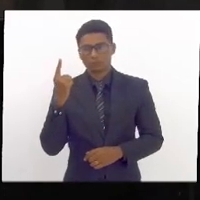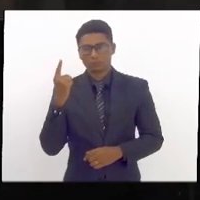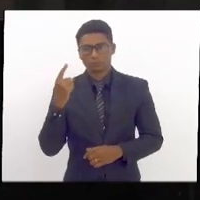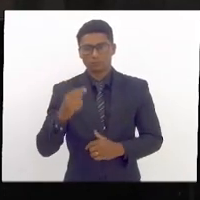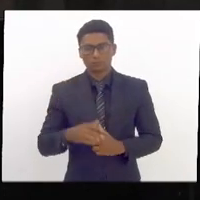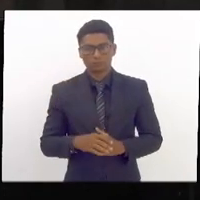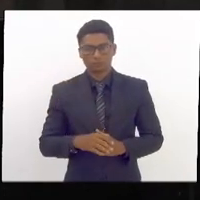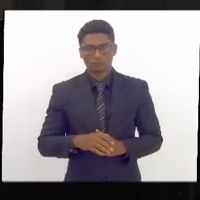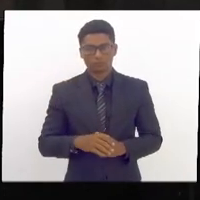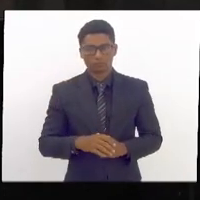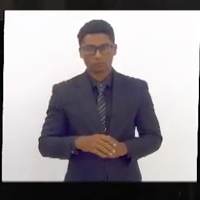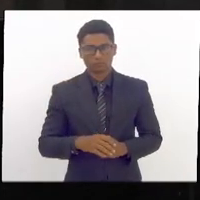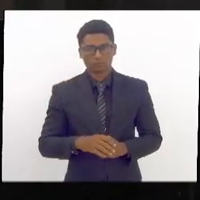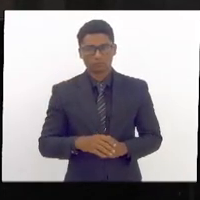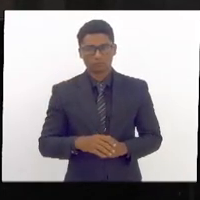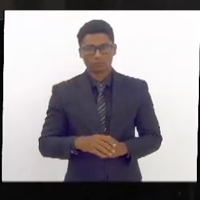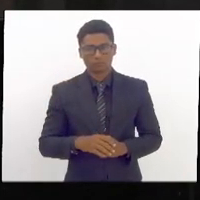não